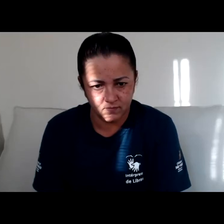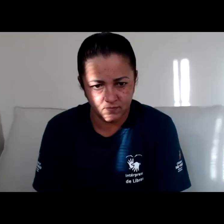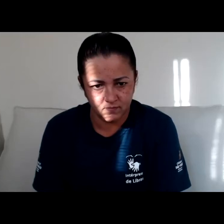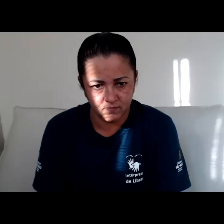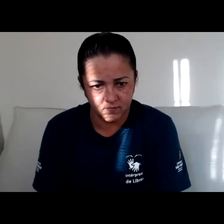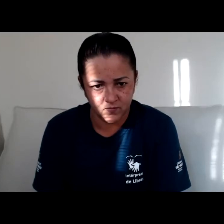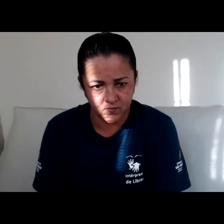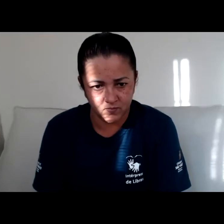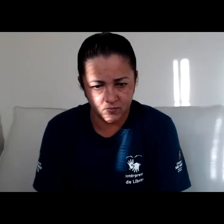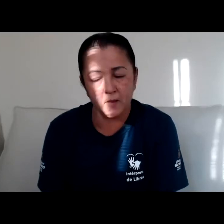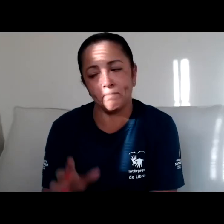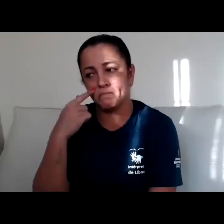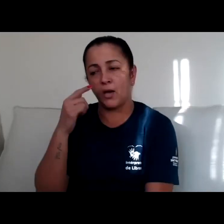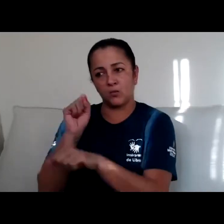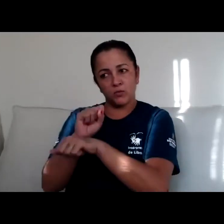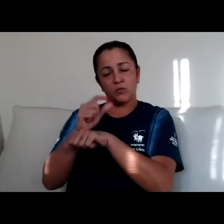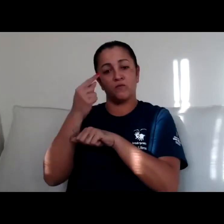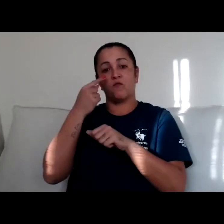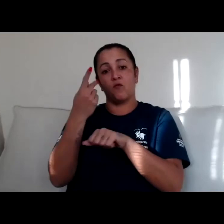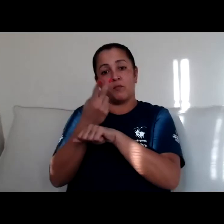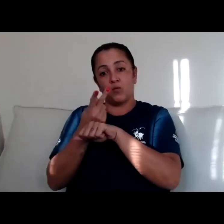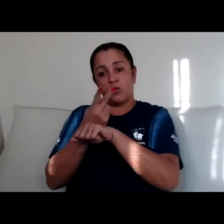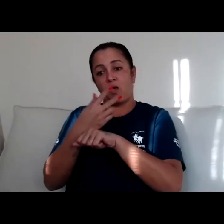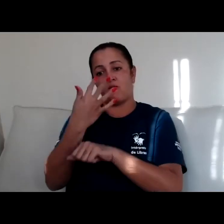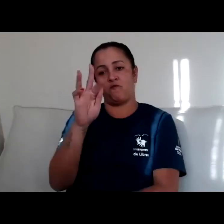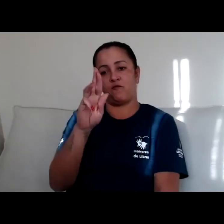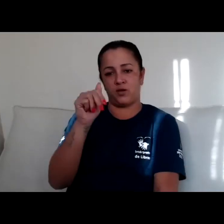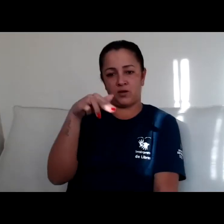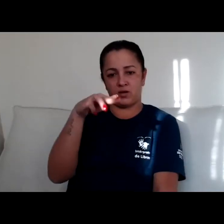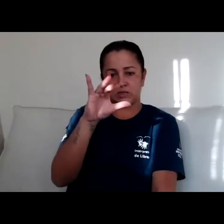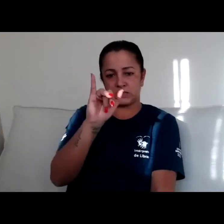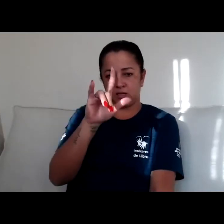Deixa eu ver aqui, gente. Onde está a nossa querida Francilene?